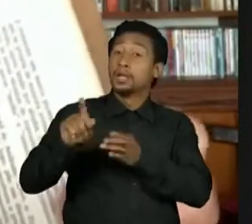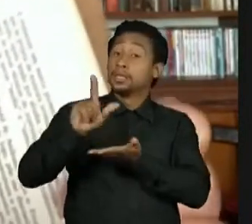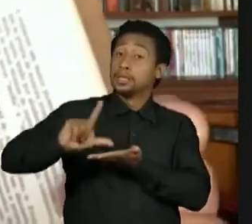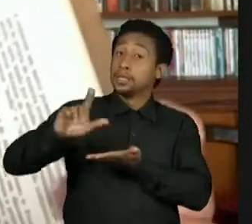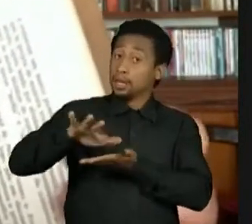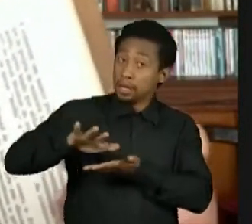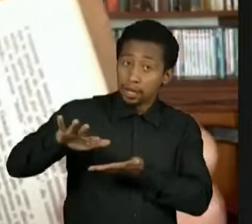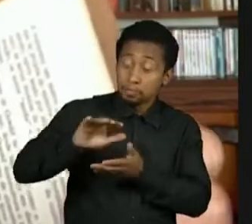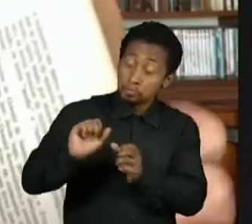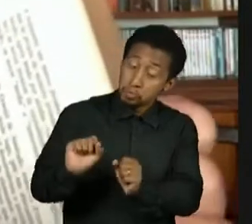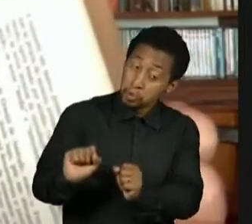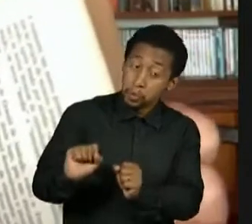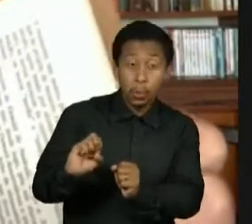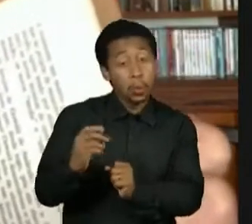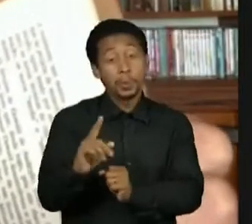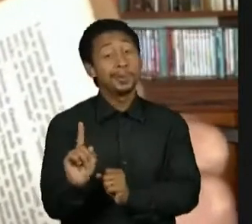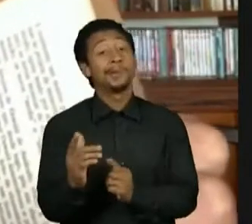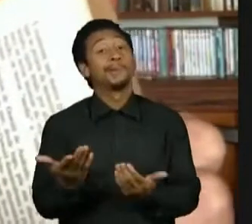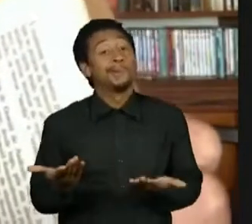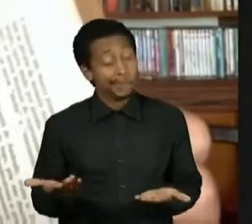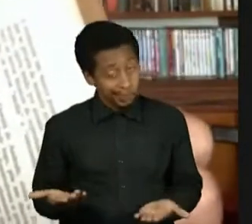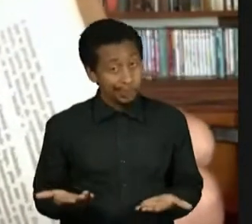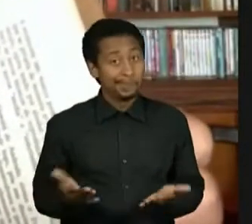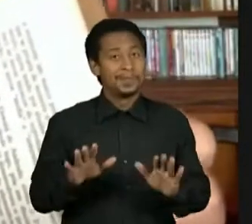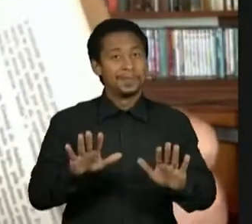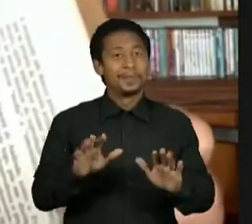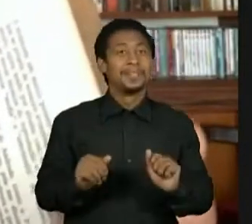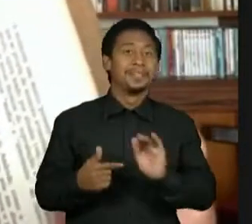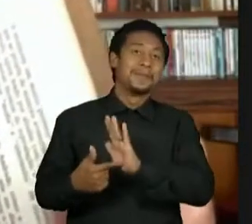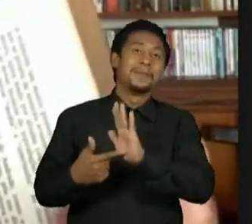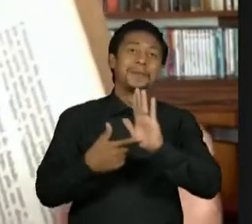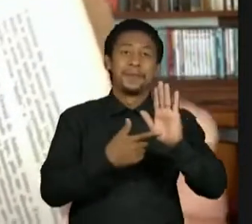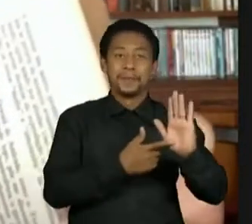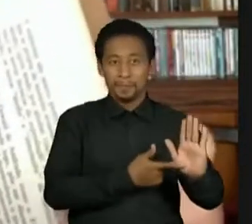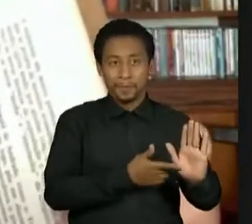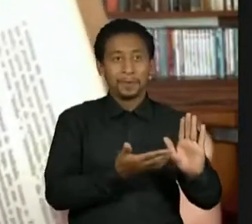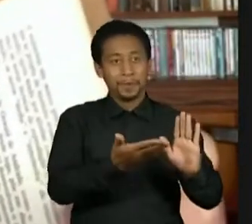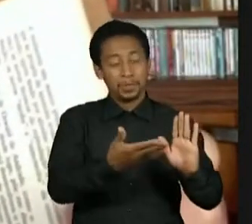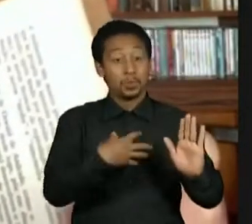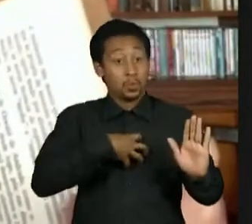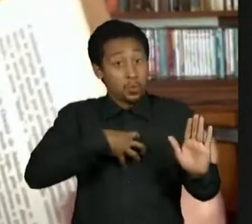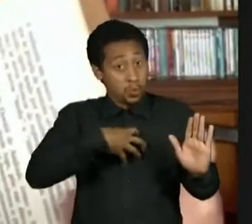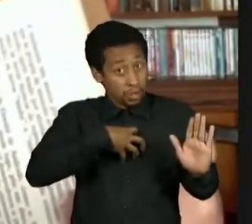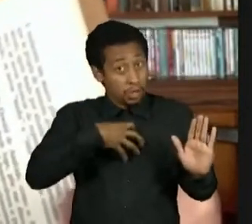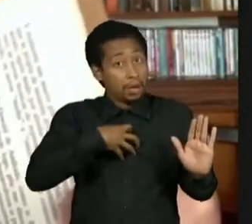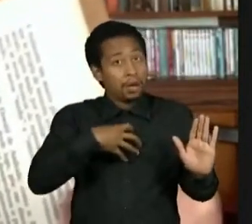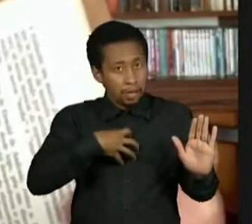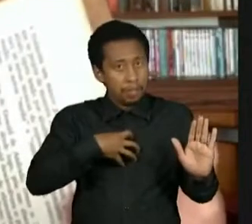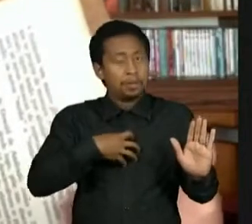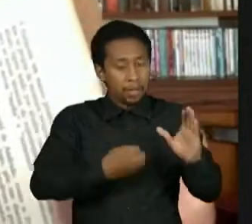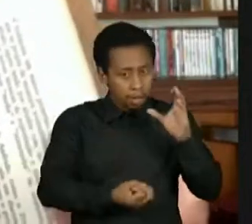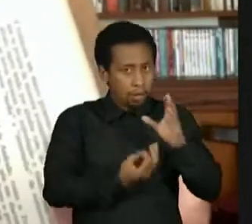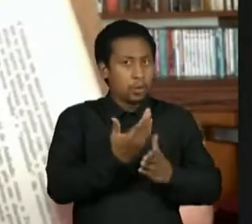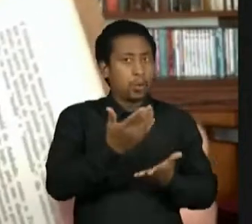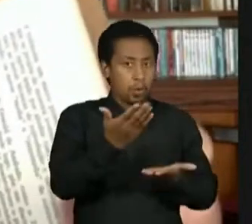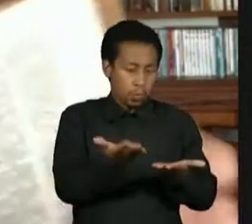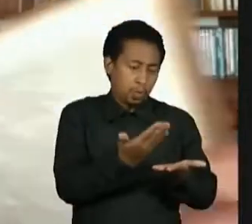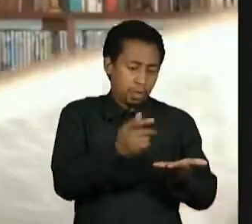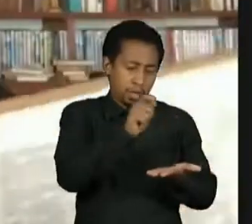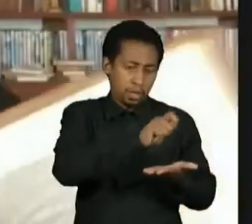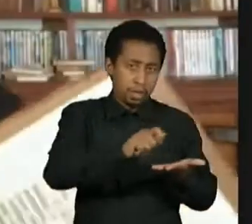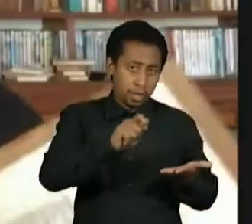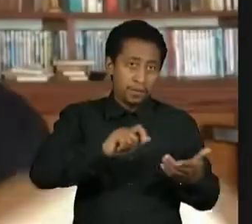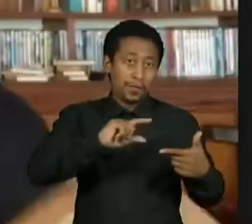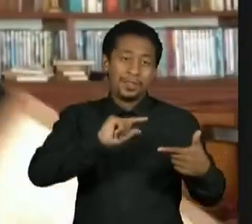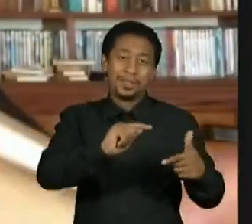ser e que não é. A operação metonímica, ou mais exatamente a sinédoque, na fórmula para protótipo da retórica